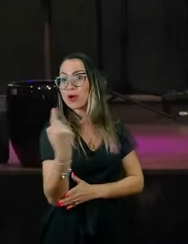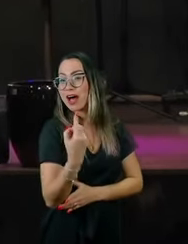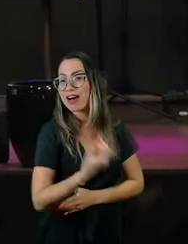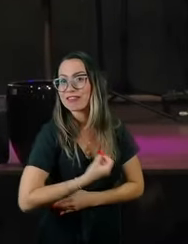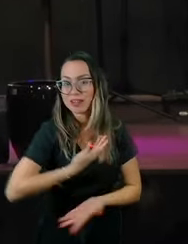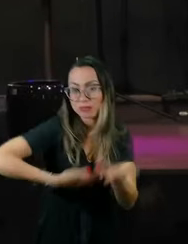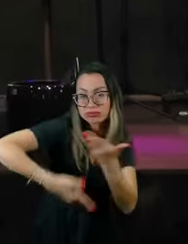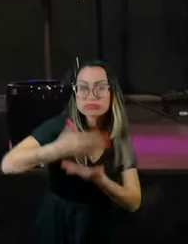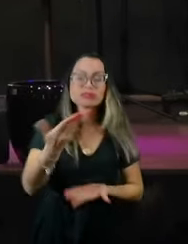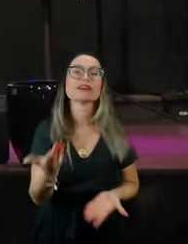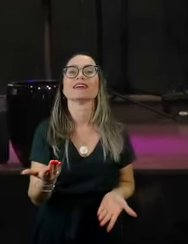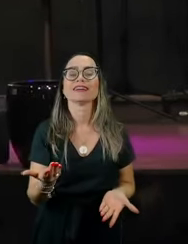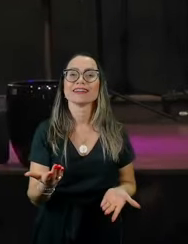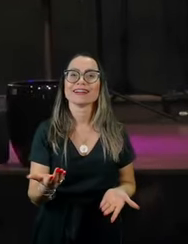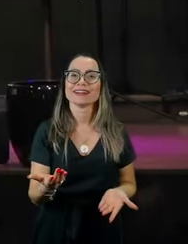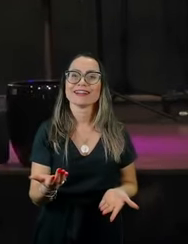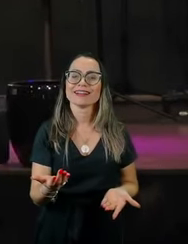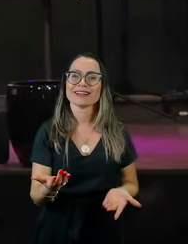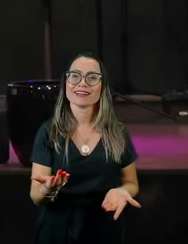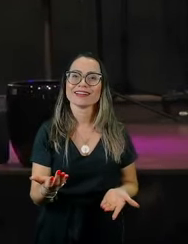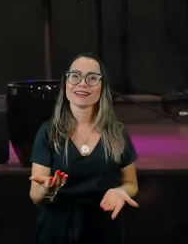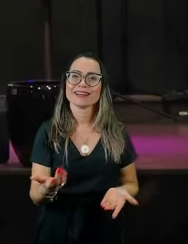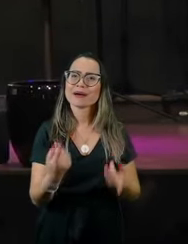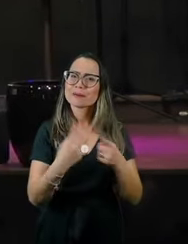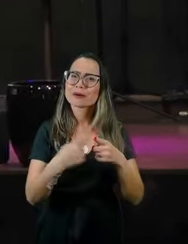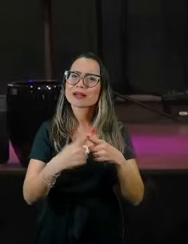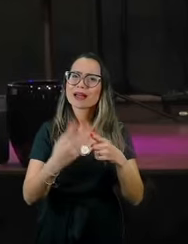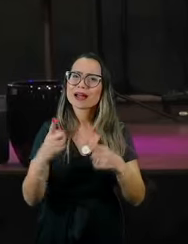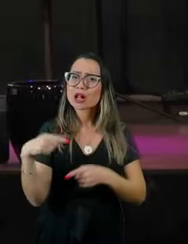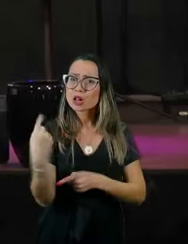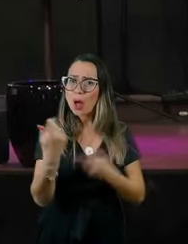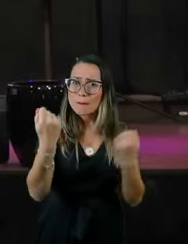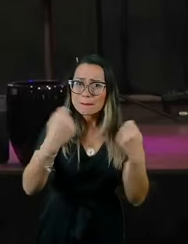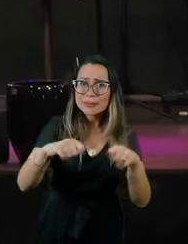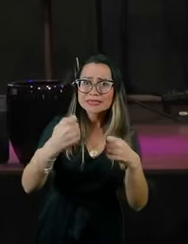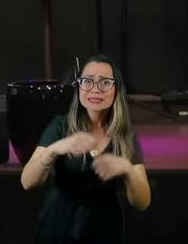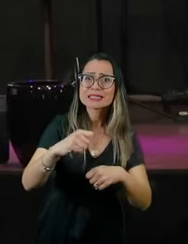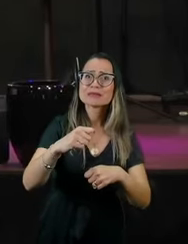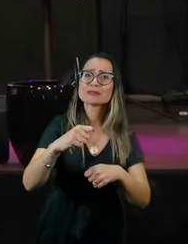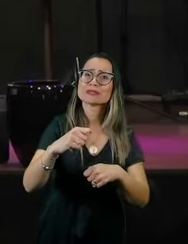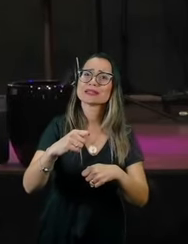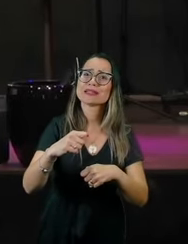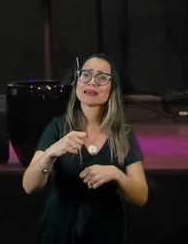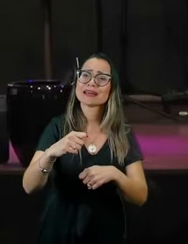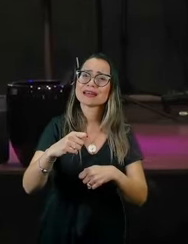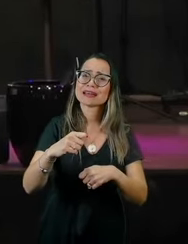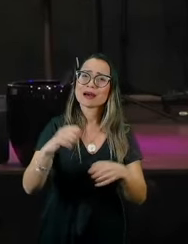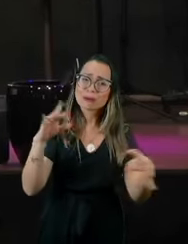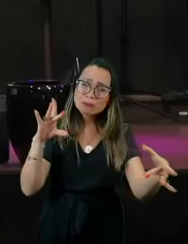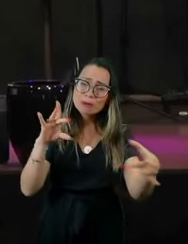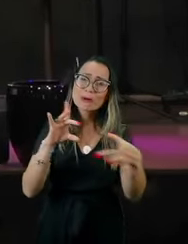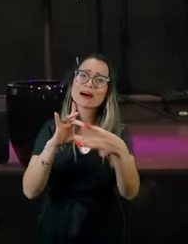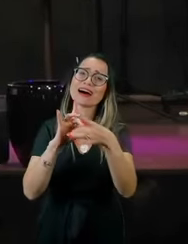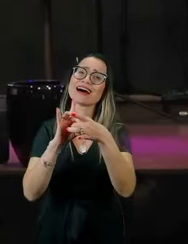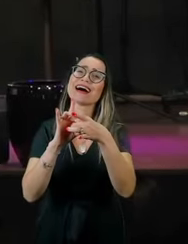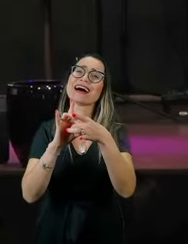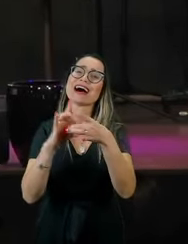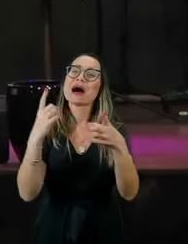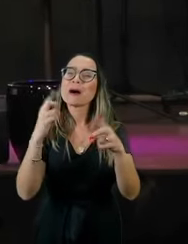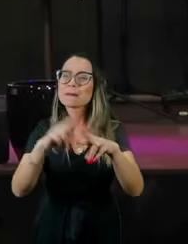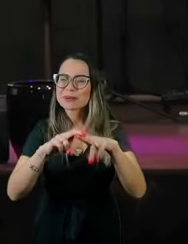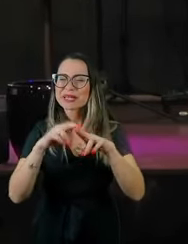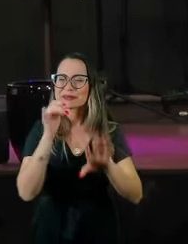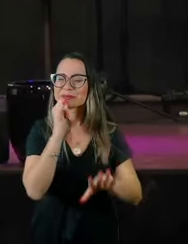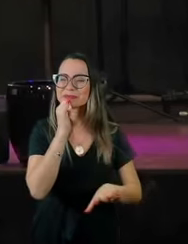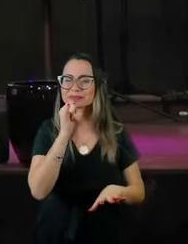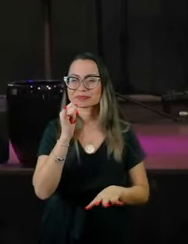nem estava aqui. É porque nós precisamos um dos outros. Por isso que as pessoas hoje mais desconstruídas são aquelas que dizem